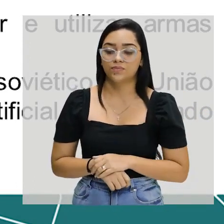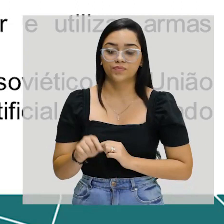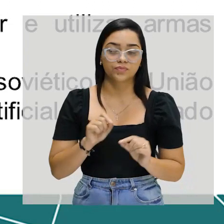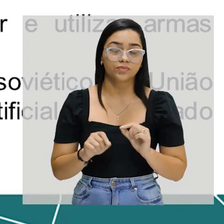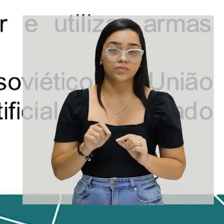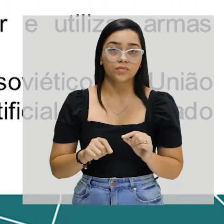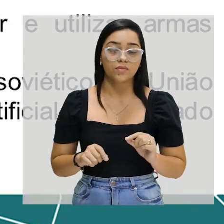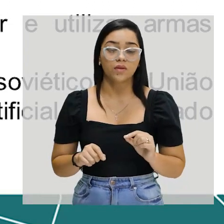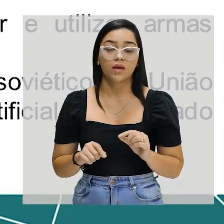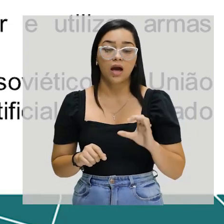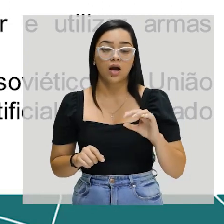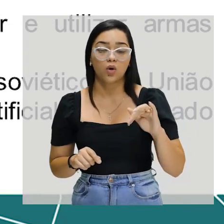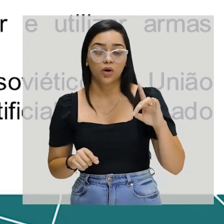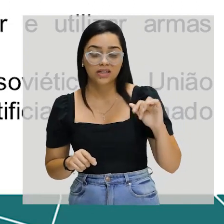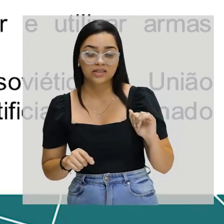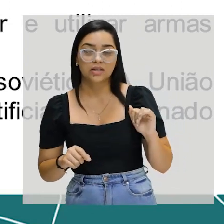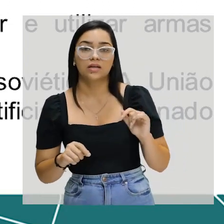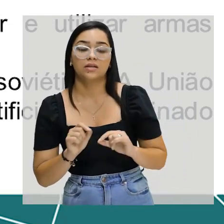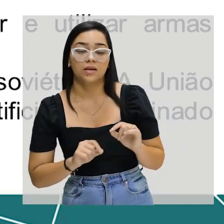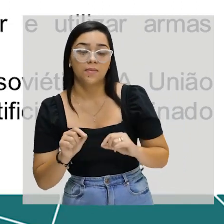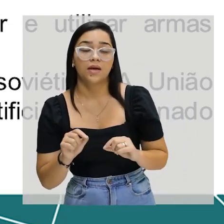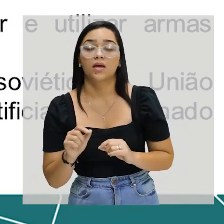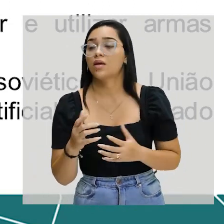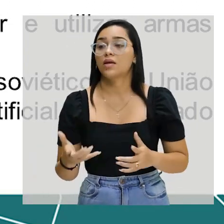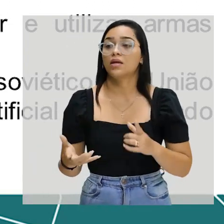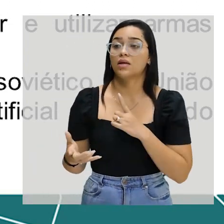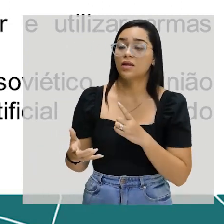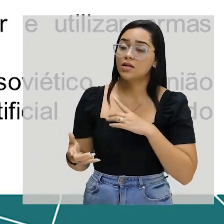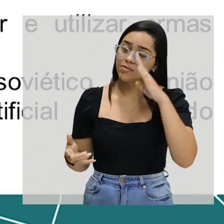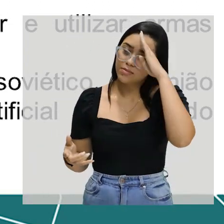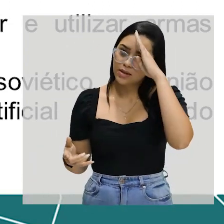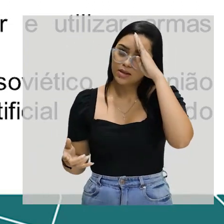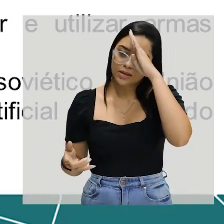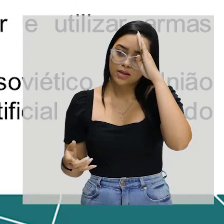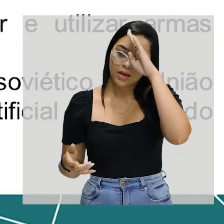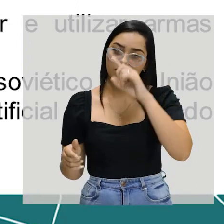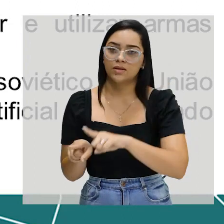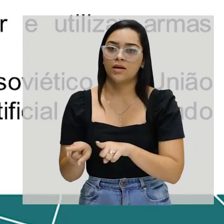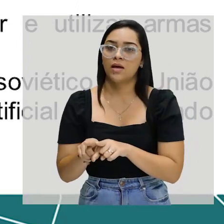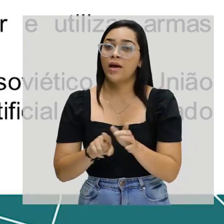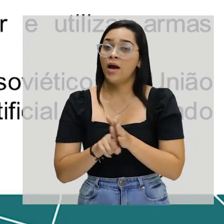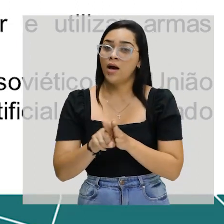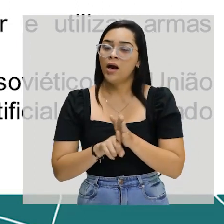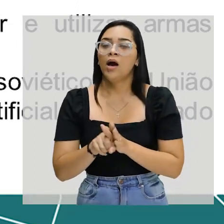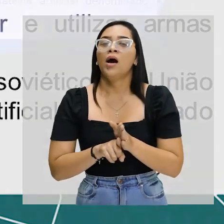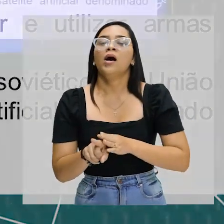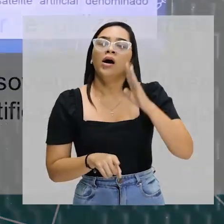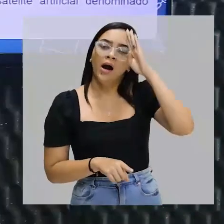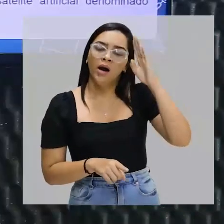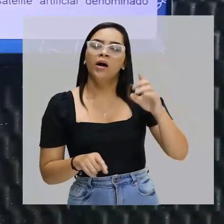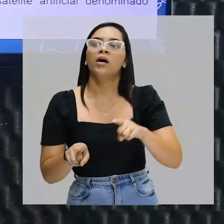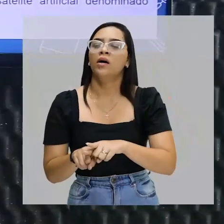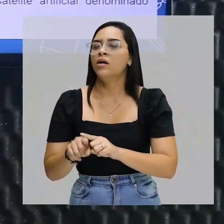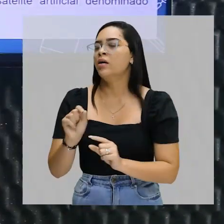espacial além de ser simbólica ela também tinha uma questão militar Tá certo essa exploração principalmente da nossa